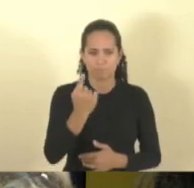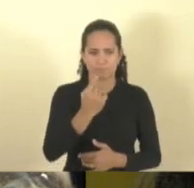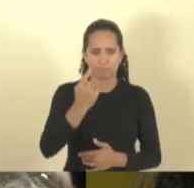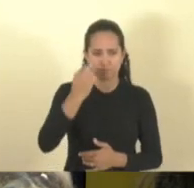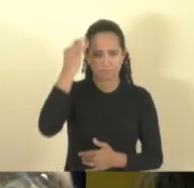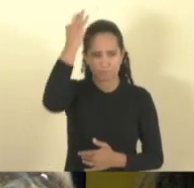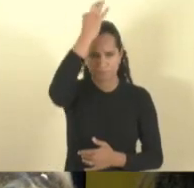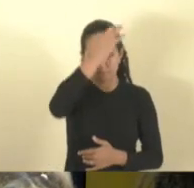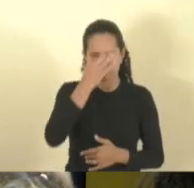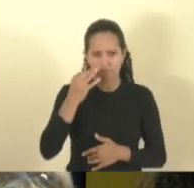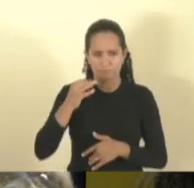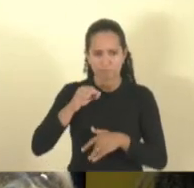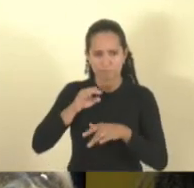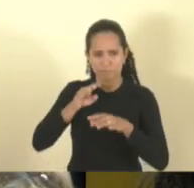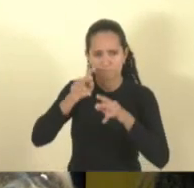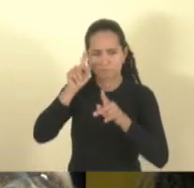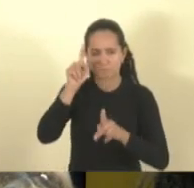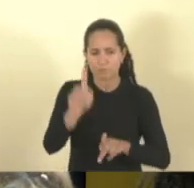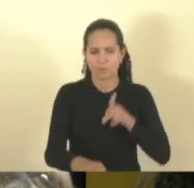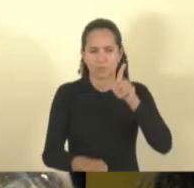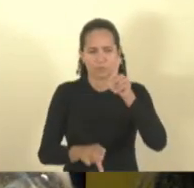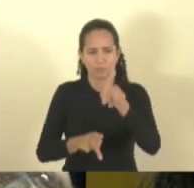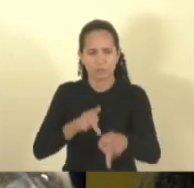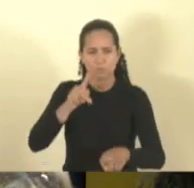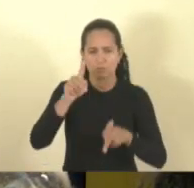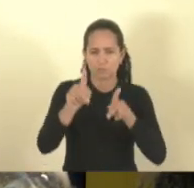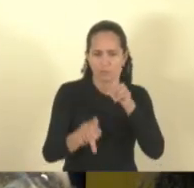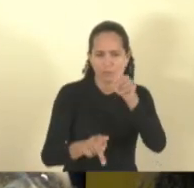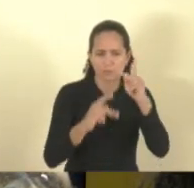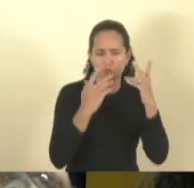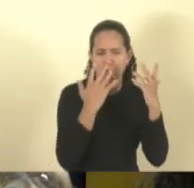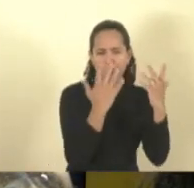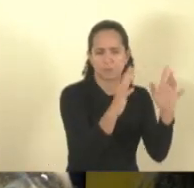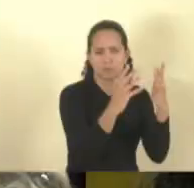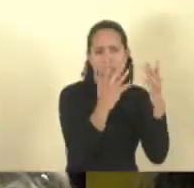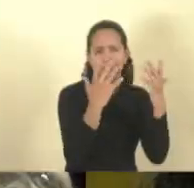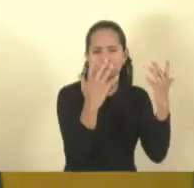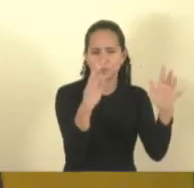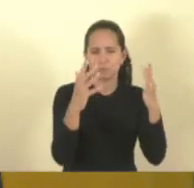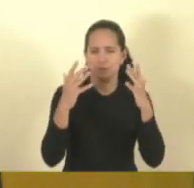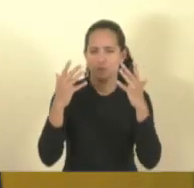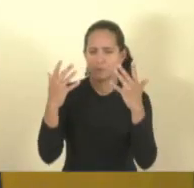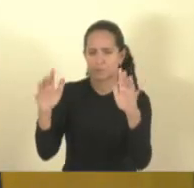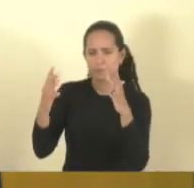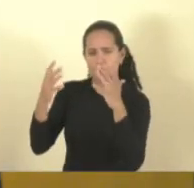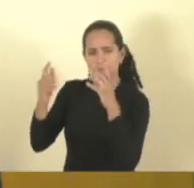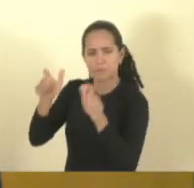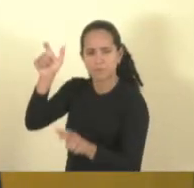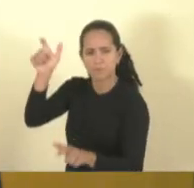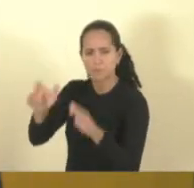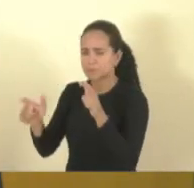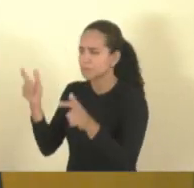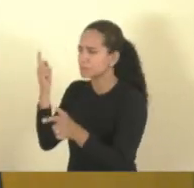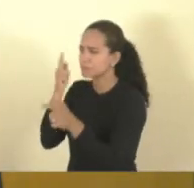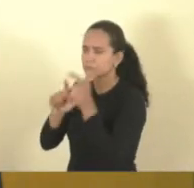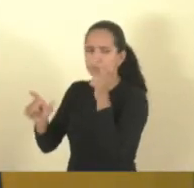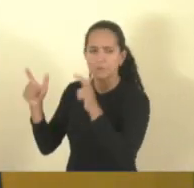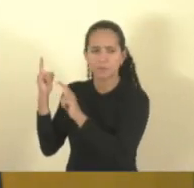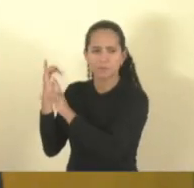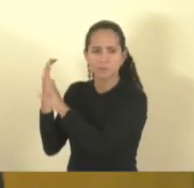de idade e de força, peitos nobres, valentes, sem